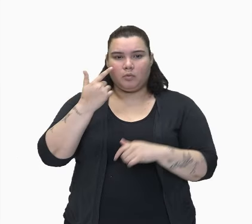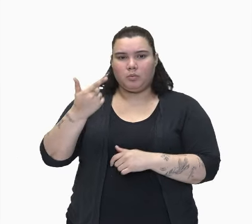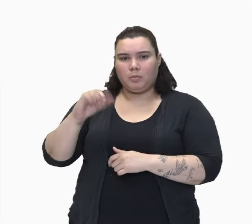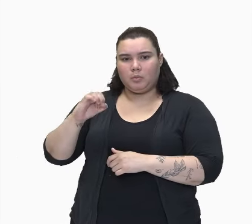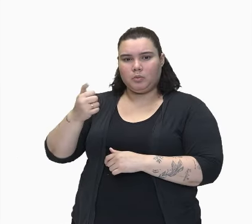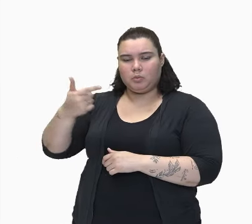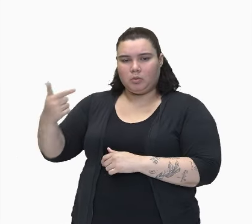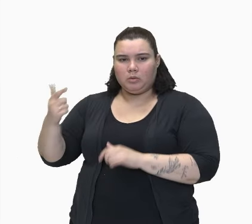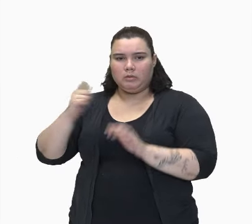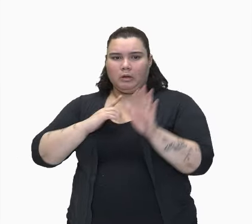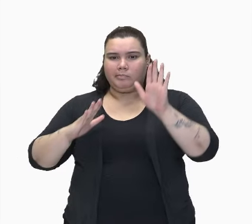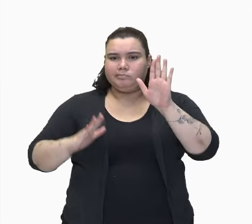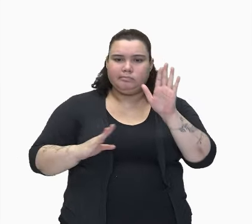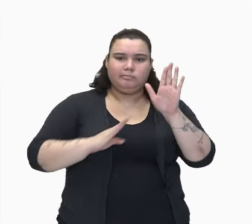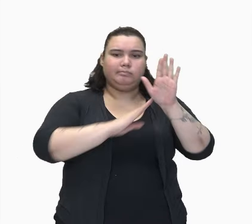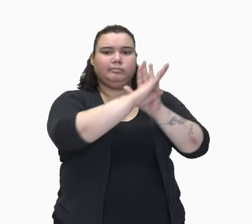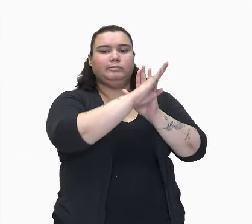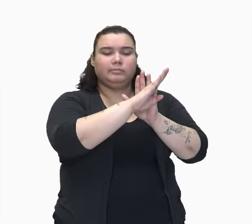aí